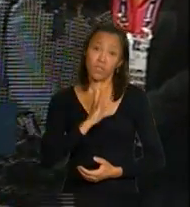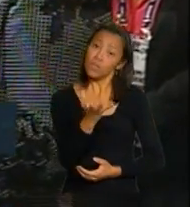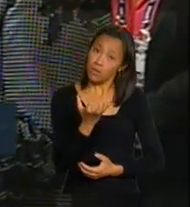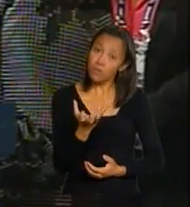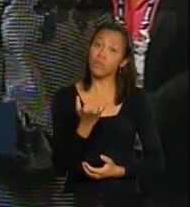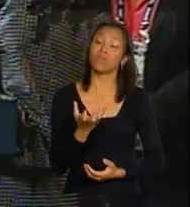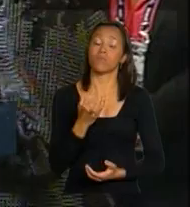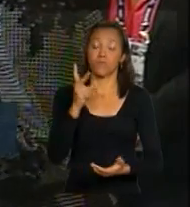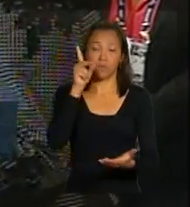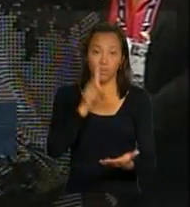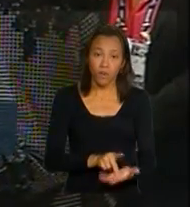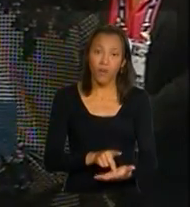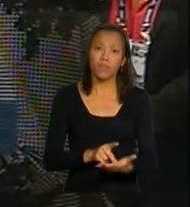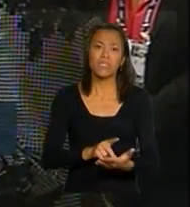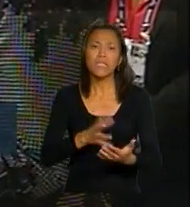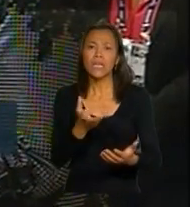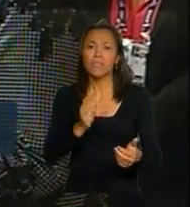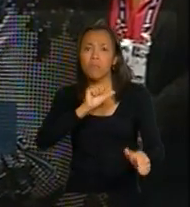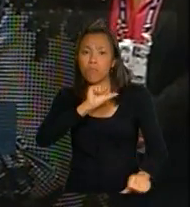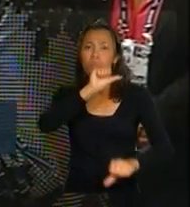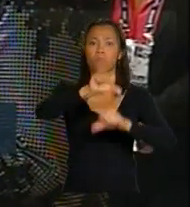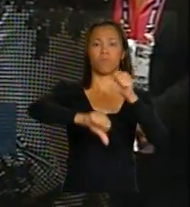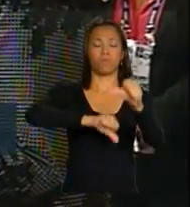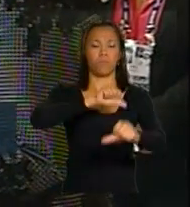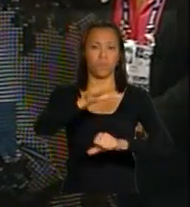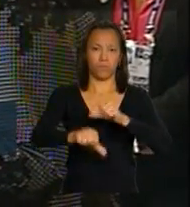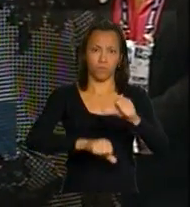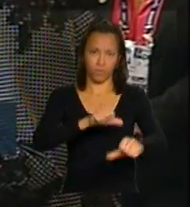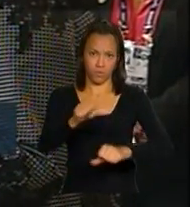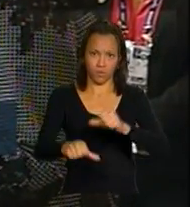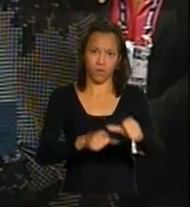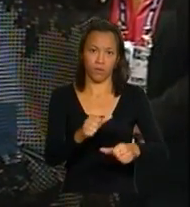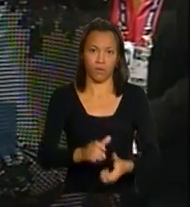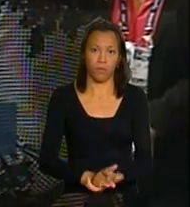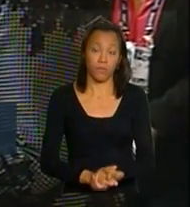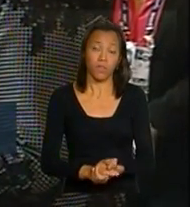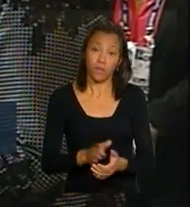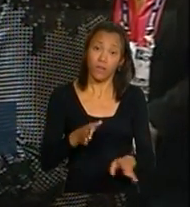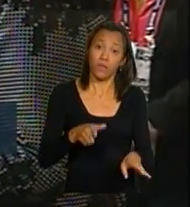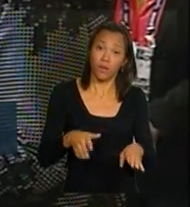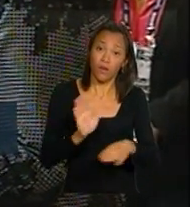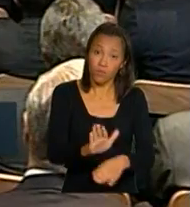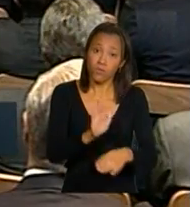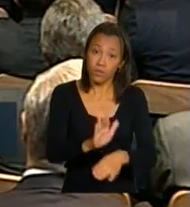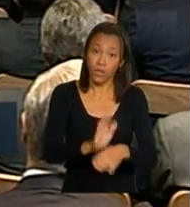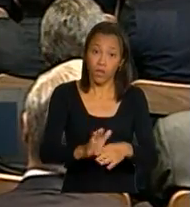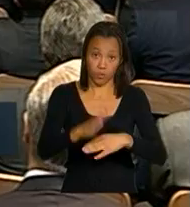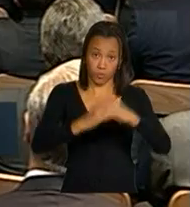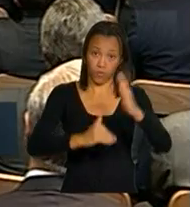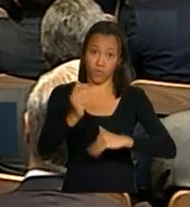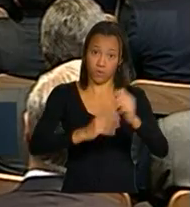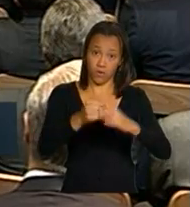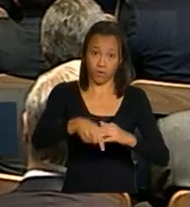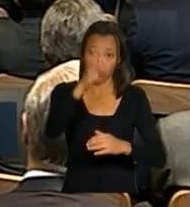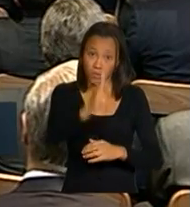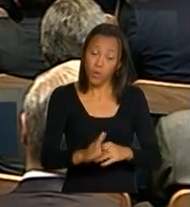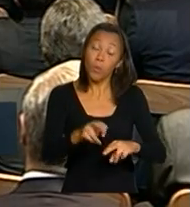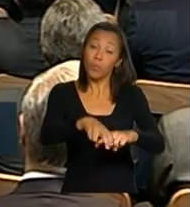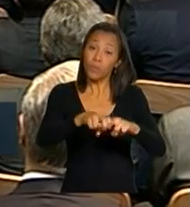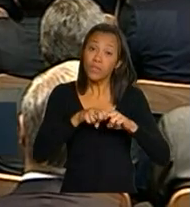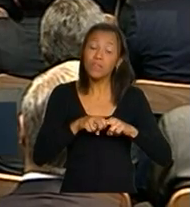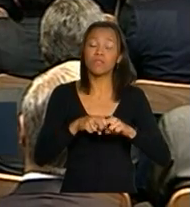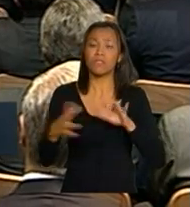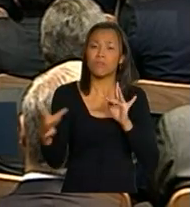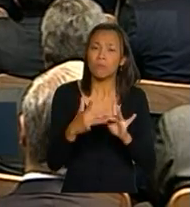queiramos transformar as condições de formação da mão de obra no Brasil. Por isso, essa sintonia,